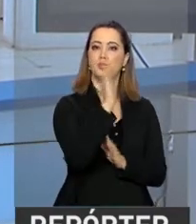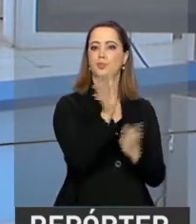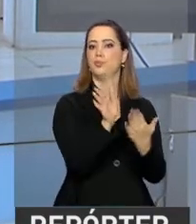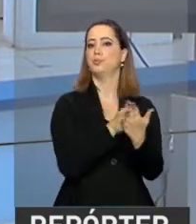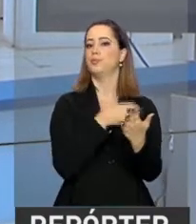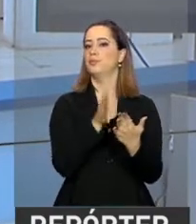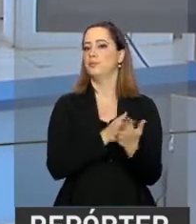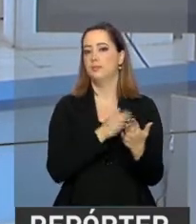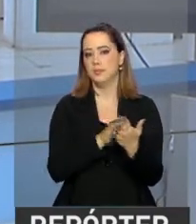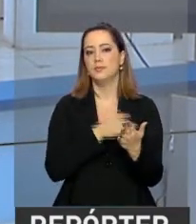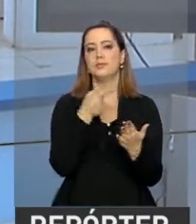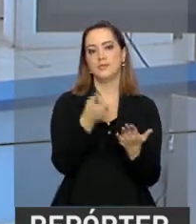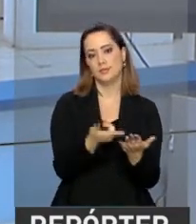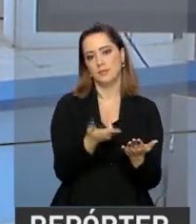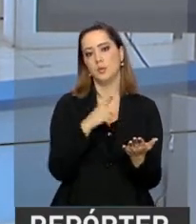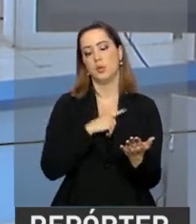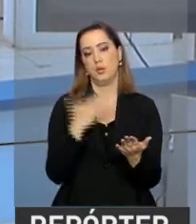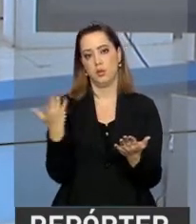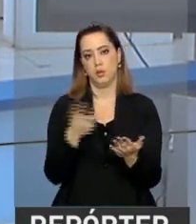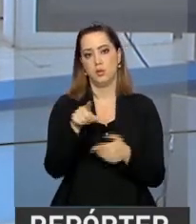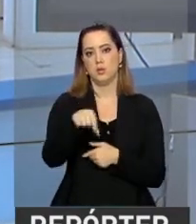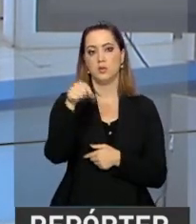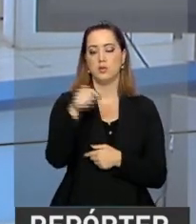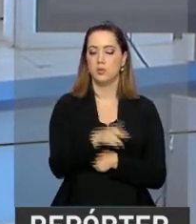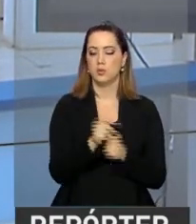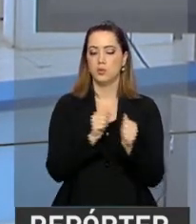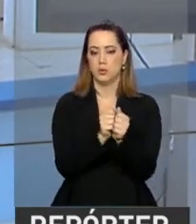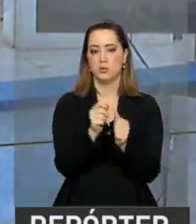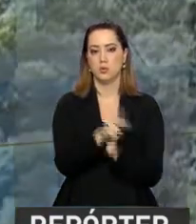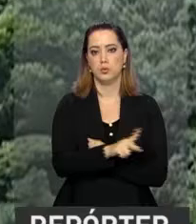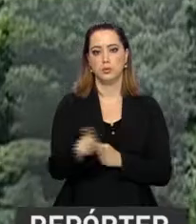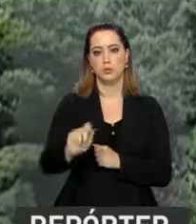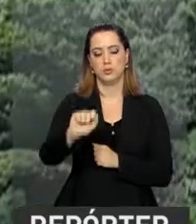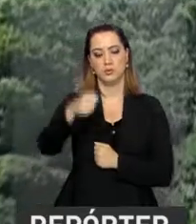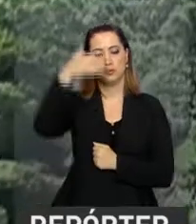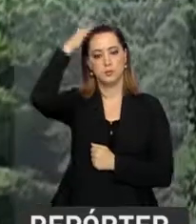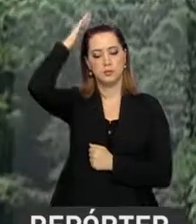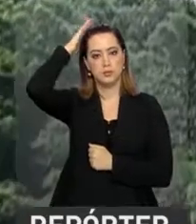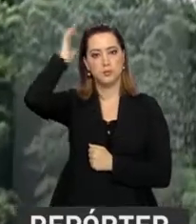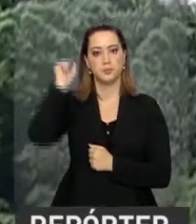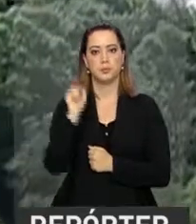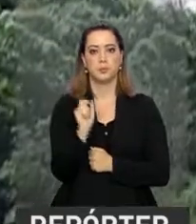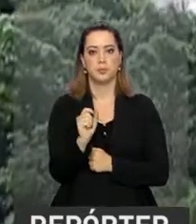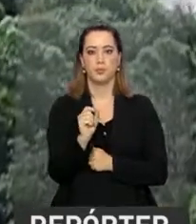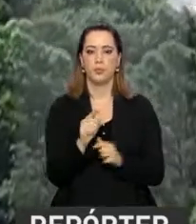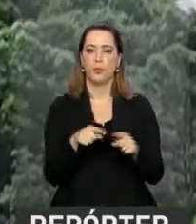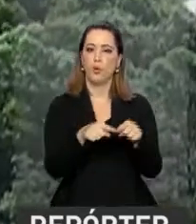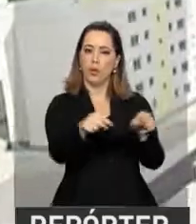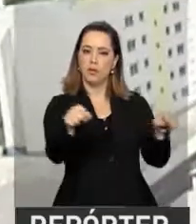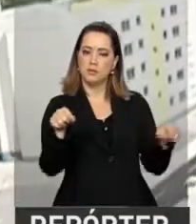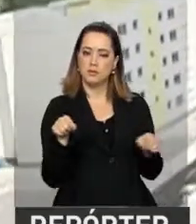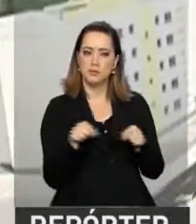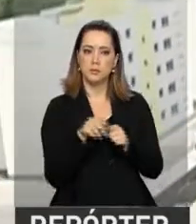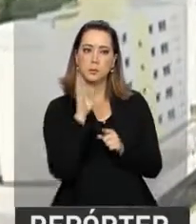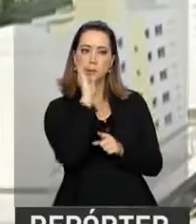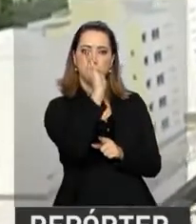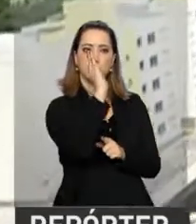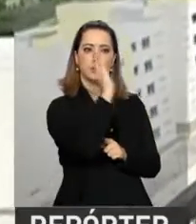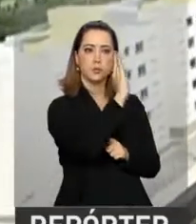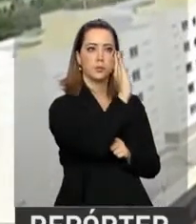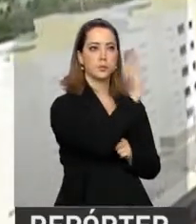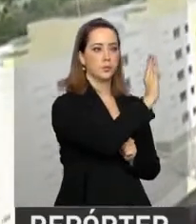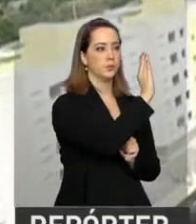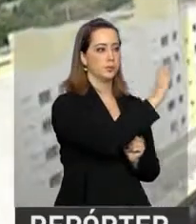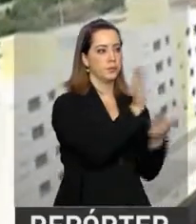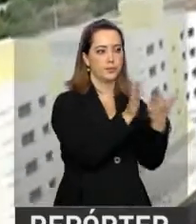foi tomada em uma reunião com o presidente Michel Temer. A inclusão dos espaços literários será acertada pelos